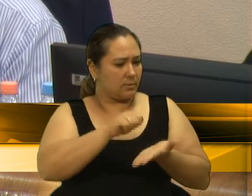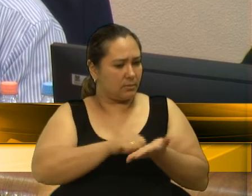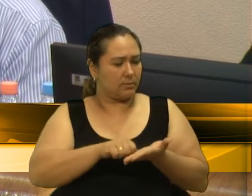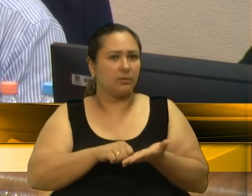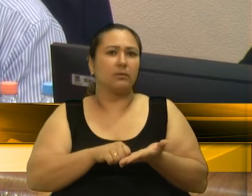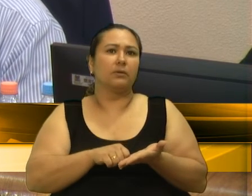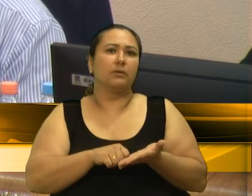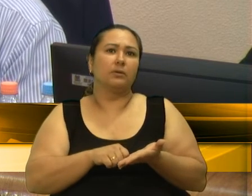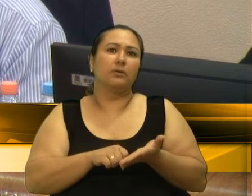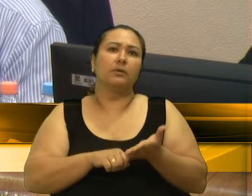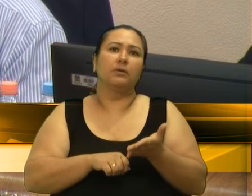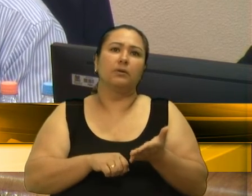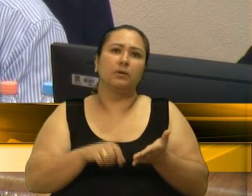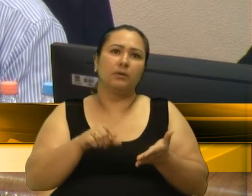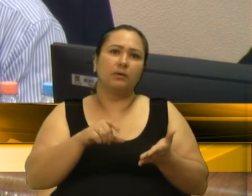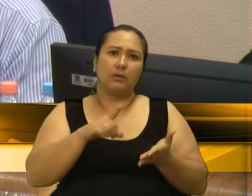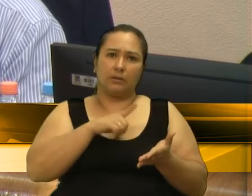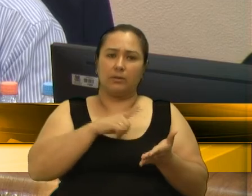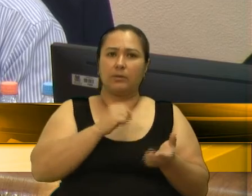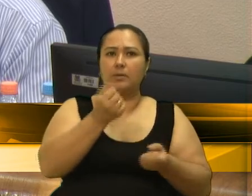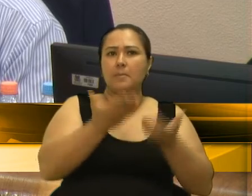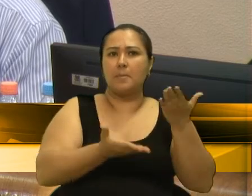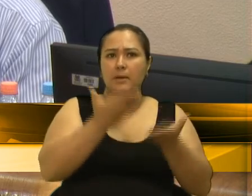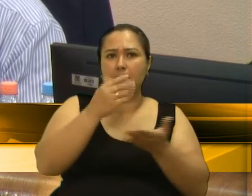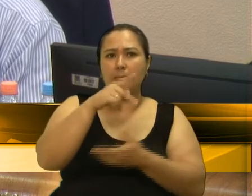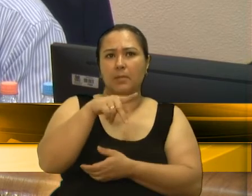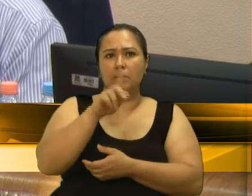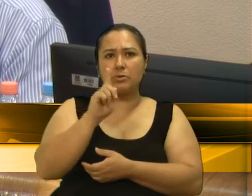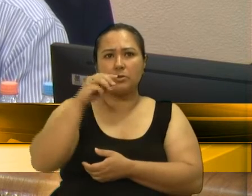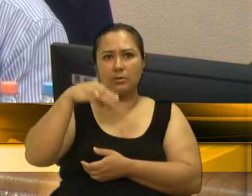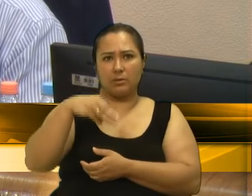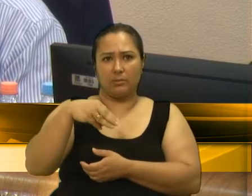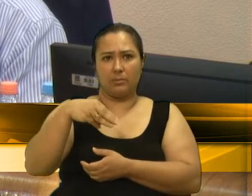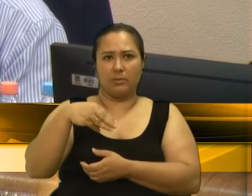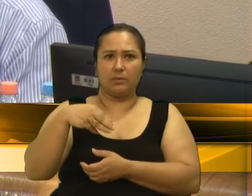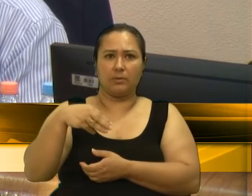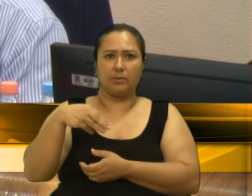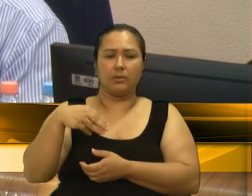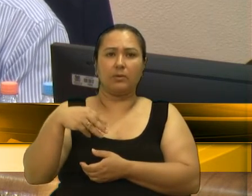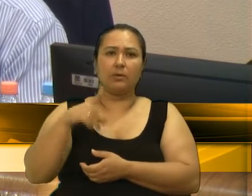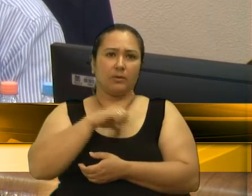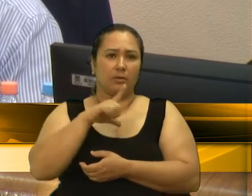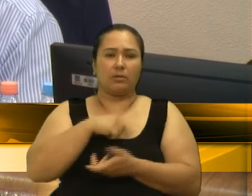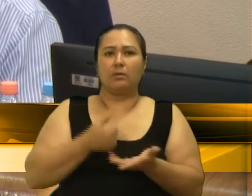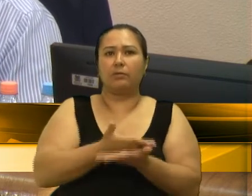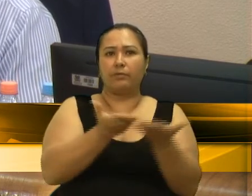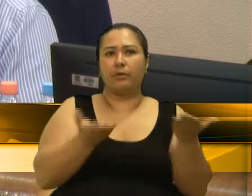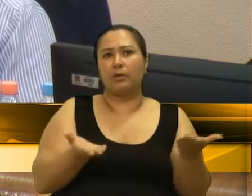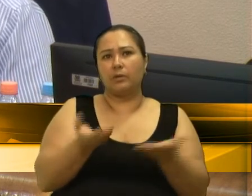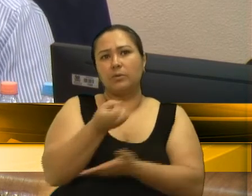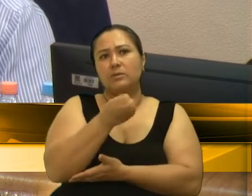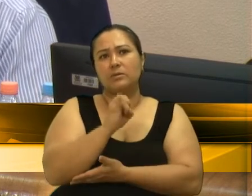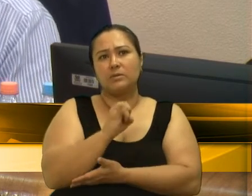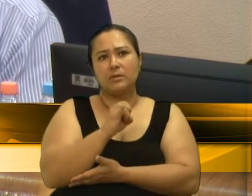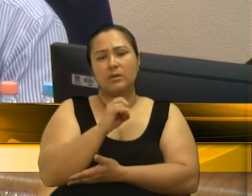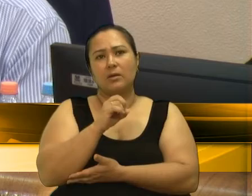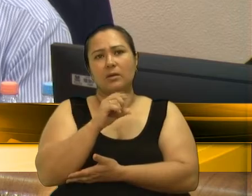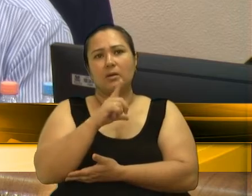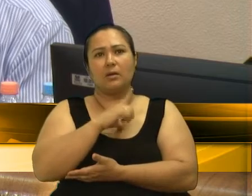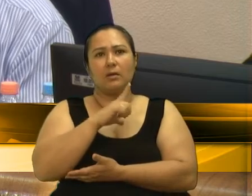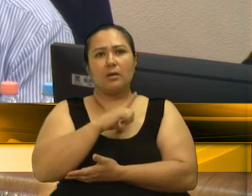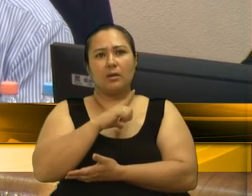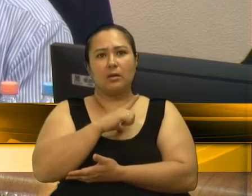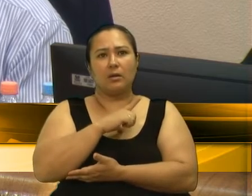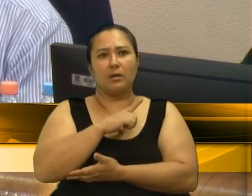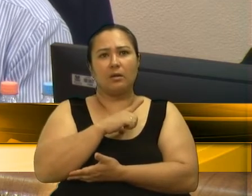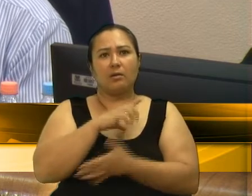Foi solicitado um parecer da PGM, se tem um parecer por escrito relacionado a esse evento, se ele dele ter sido